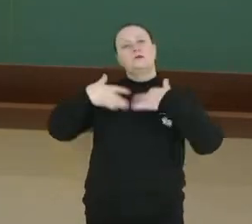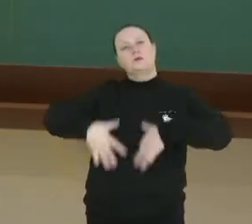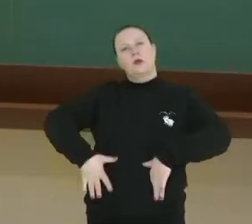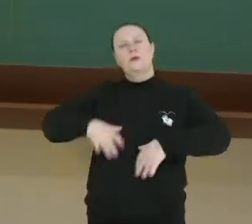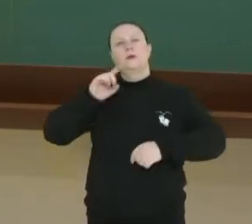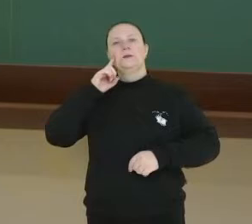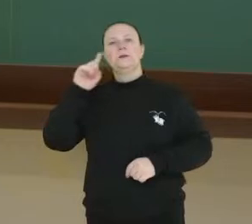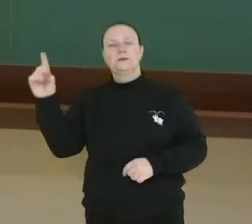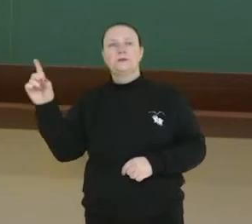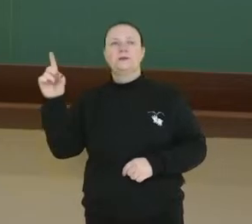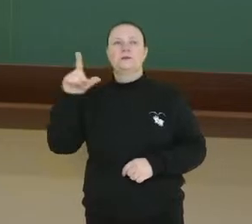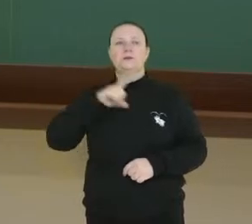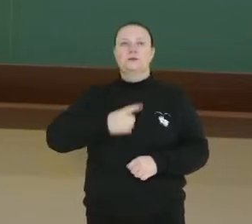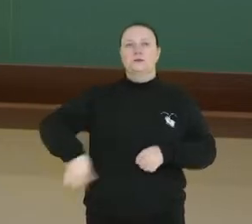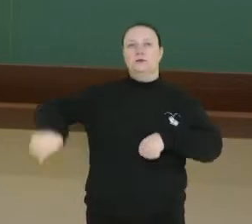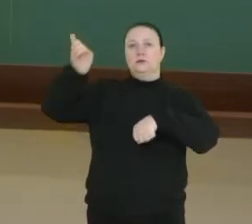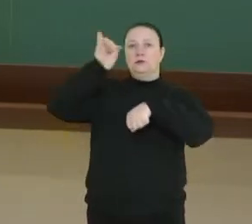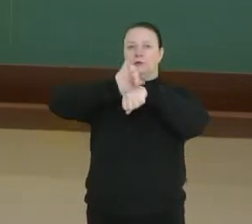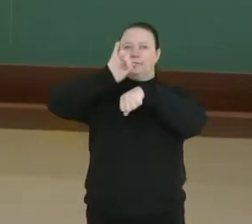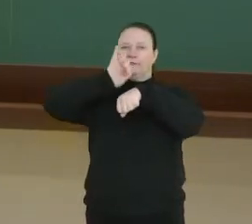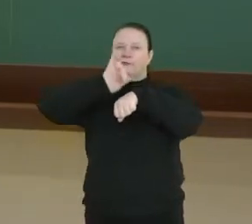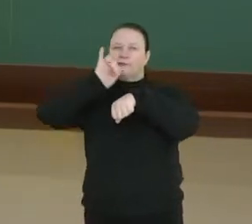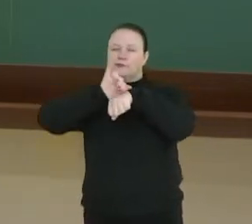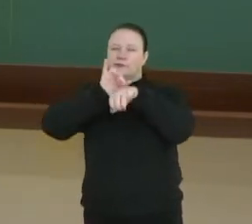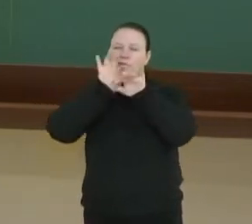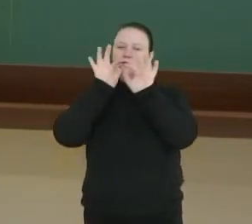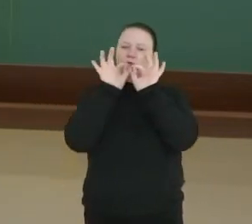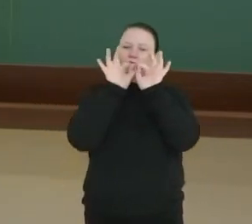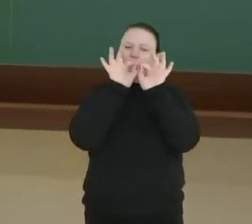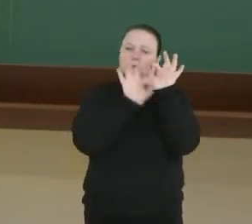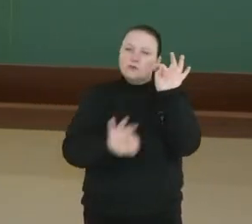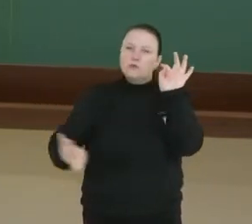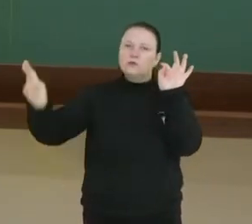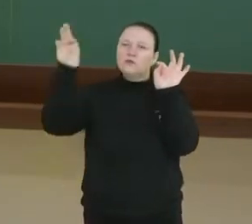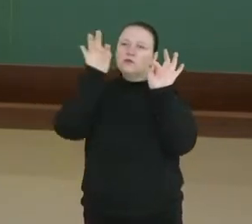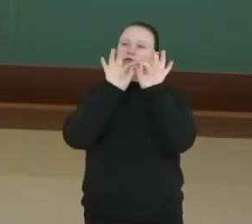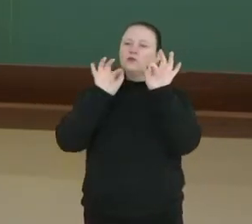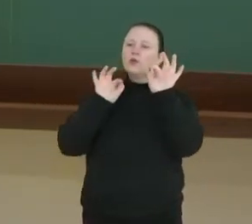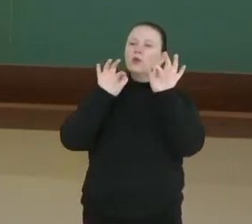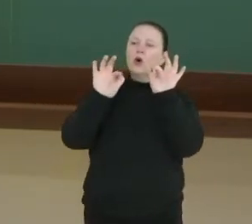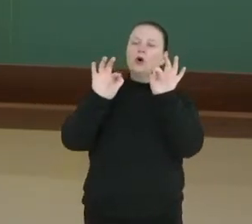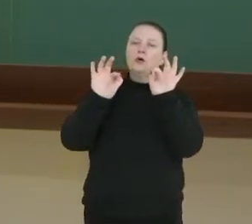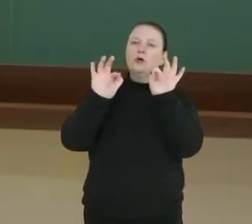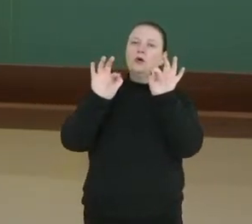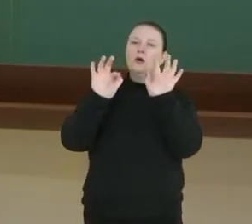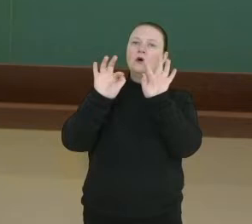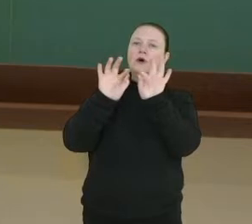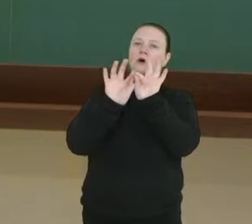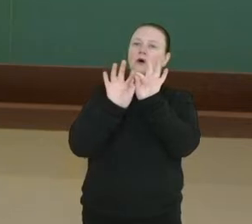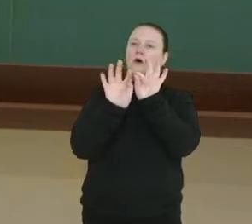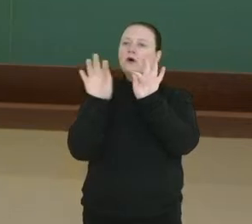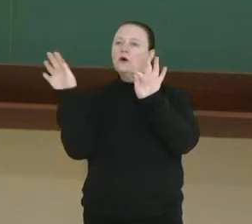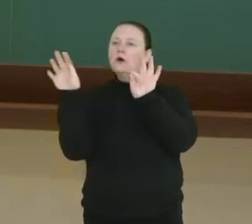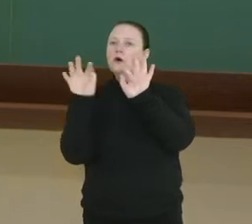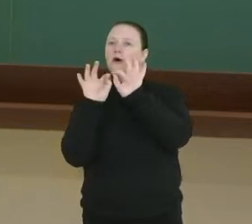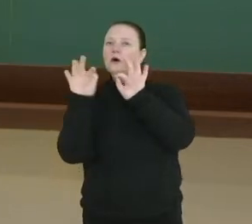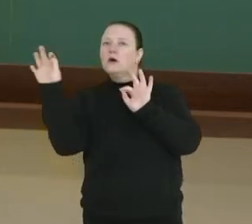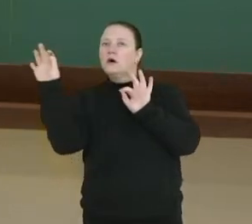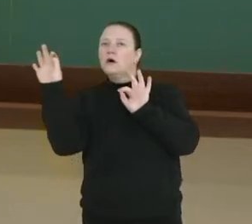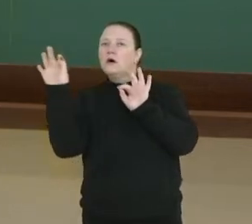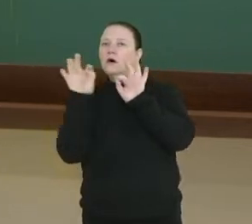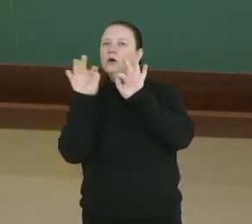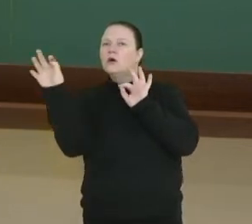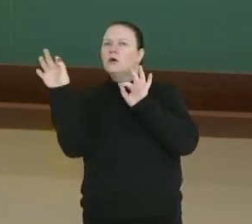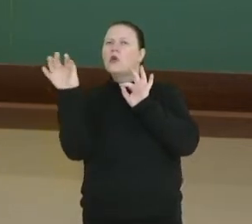ó, nós temos o centro da circunferência, nós vamos ter que a distância do centro até a reta vai